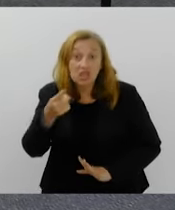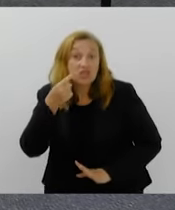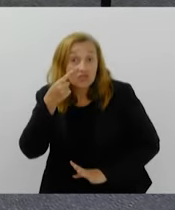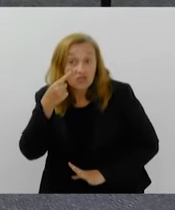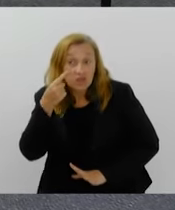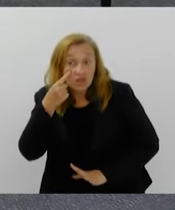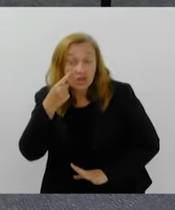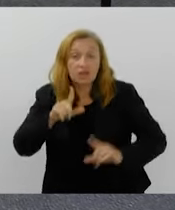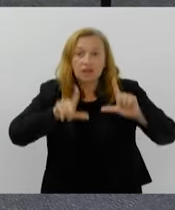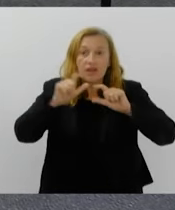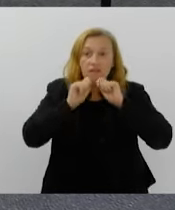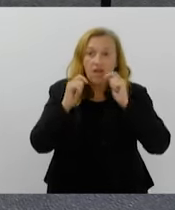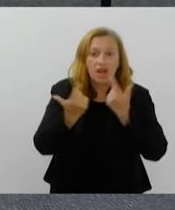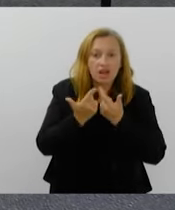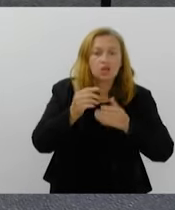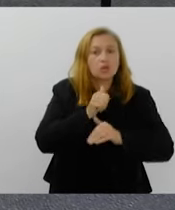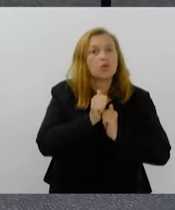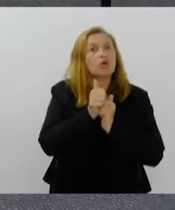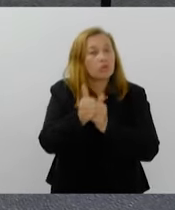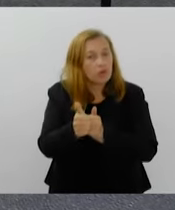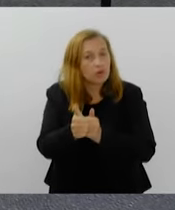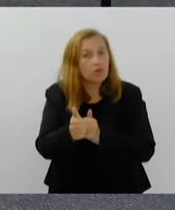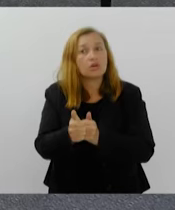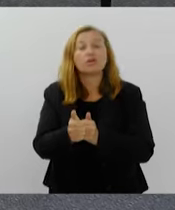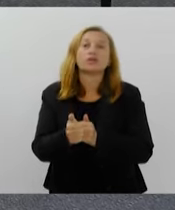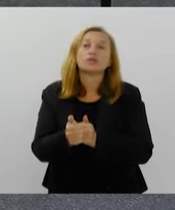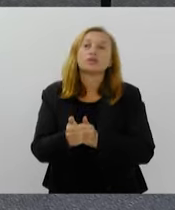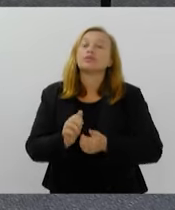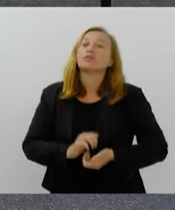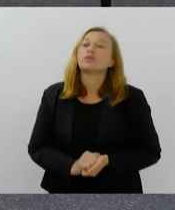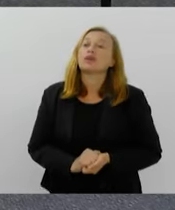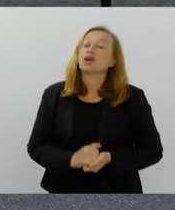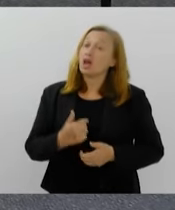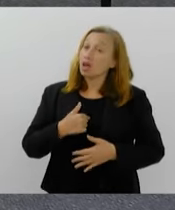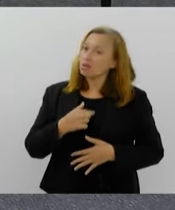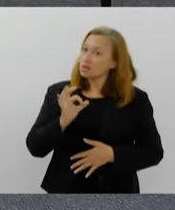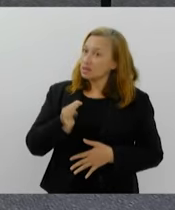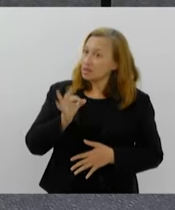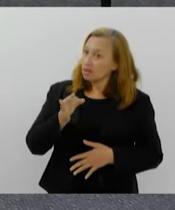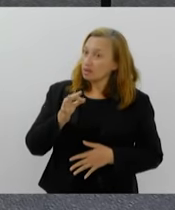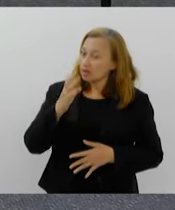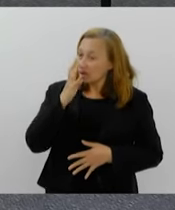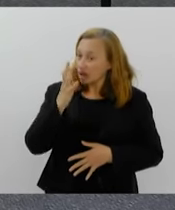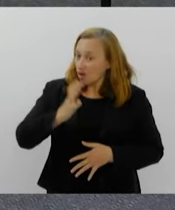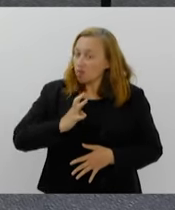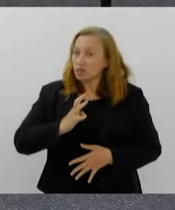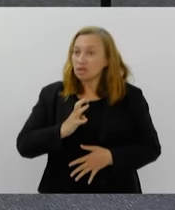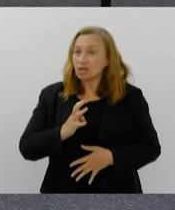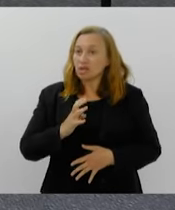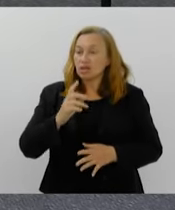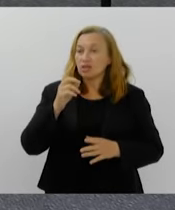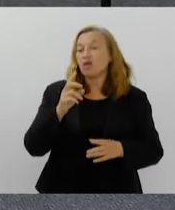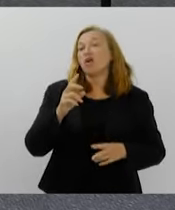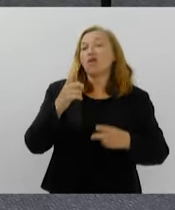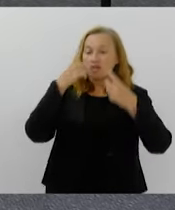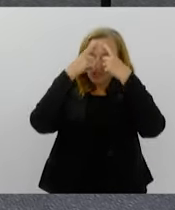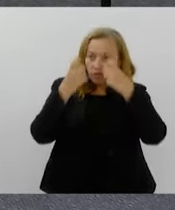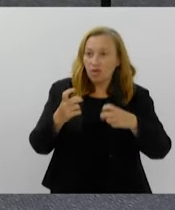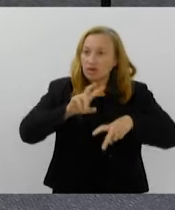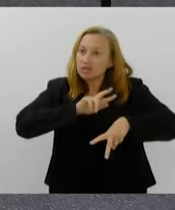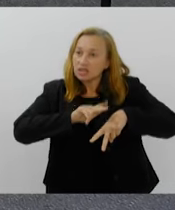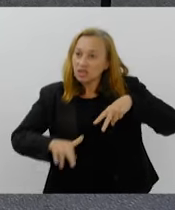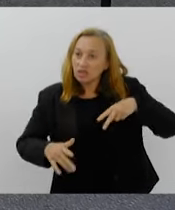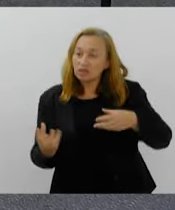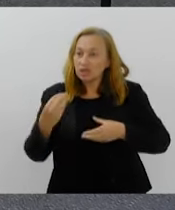presença daqueles que todos nos assistem pela TV alerge eu provavelmente seria acusado de violência de gênero dentro da